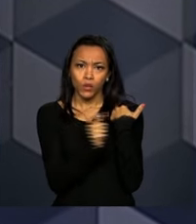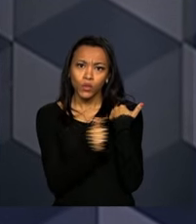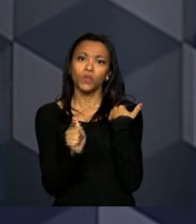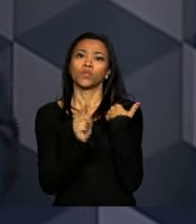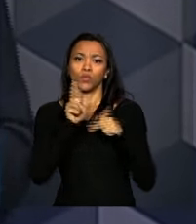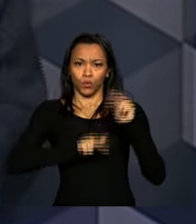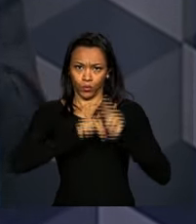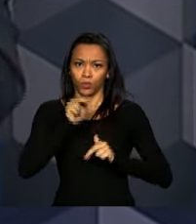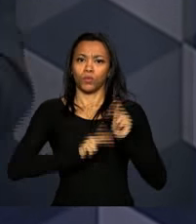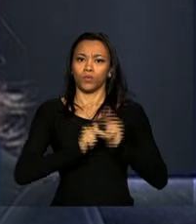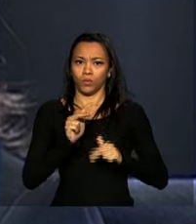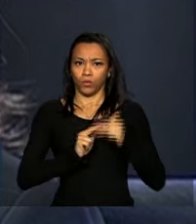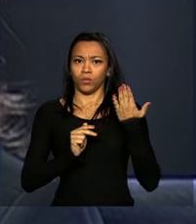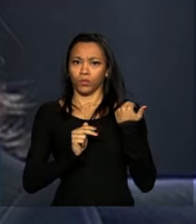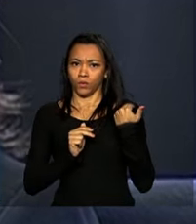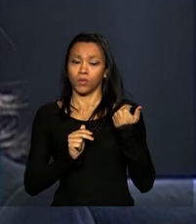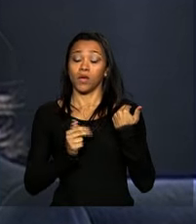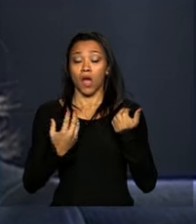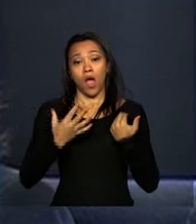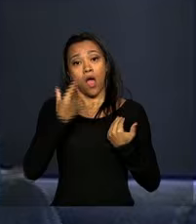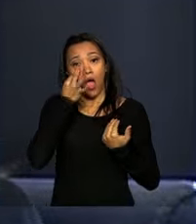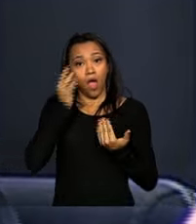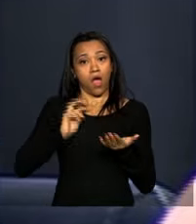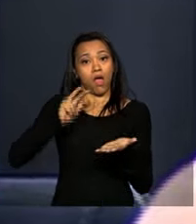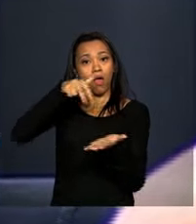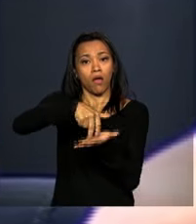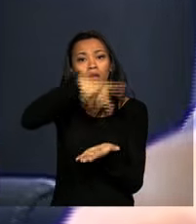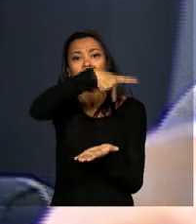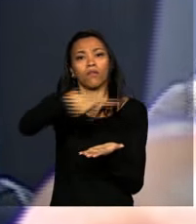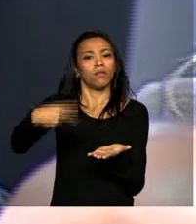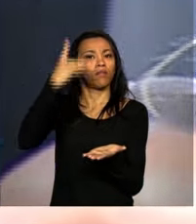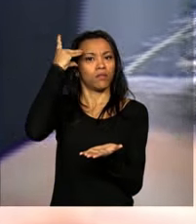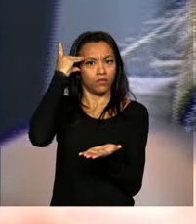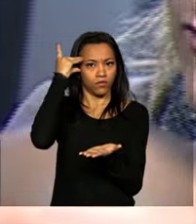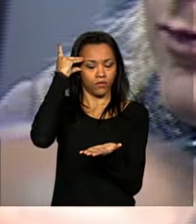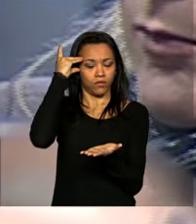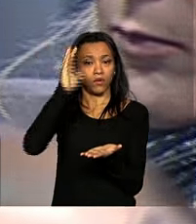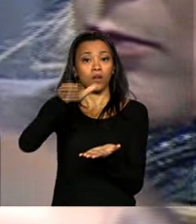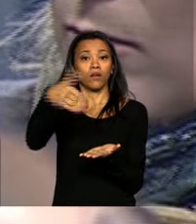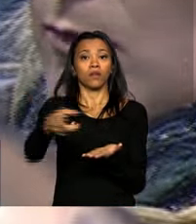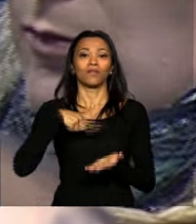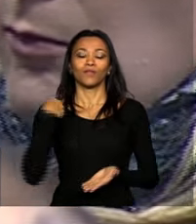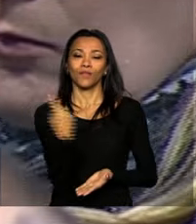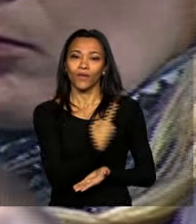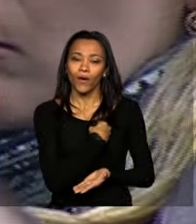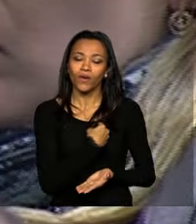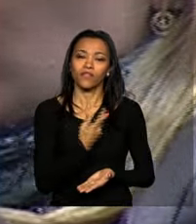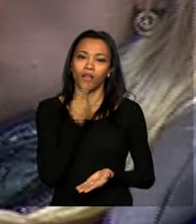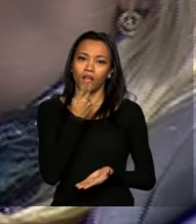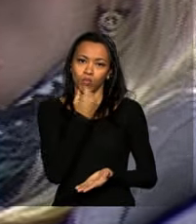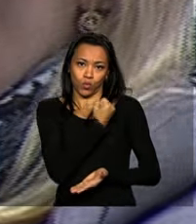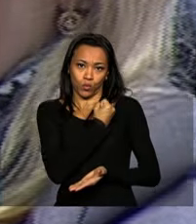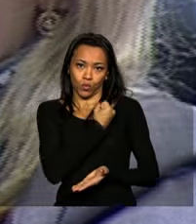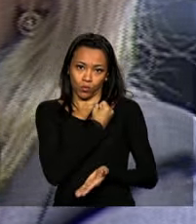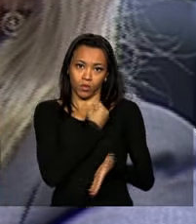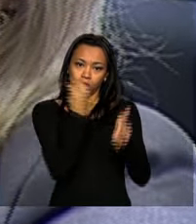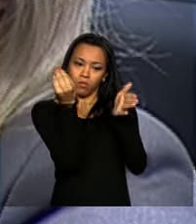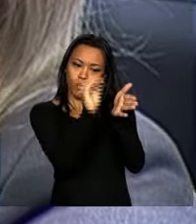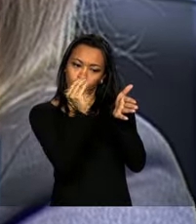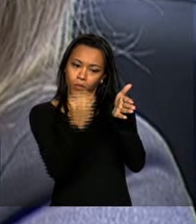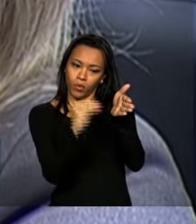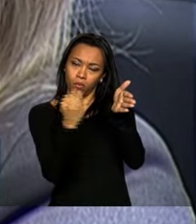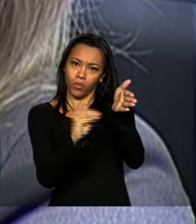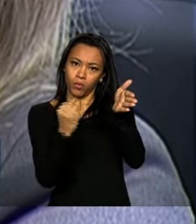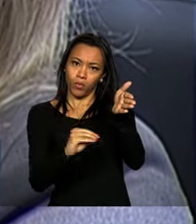dia 22 de junho, com a presença da nossa presidenta Dilma Rousseff, quando nós fixamos os valores do PRONAF,